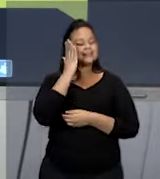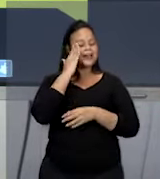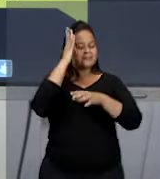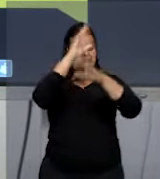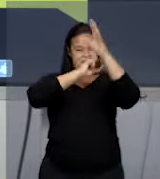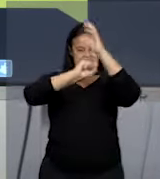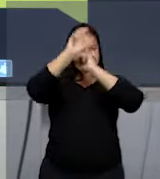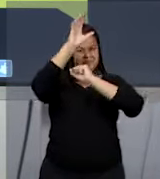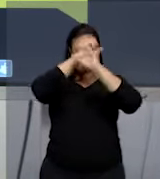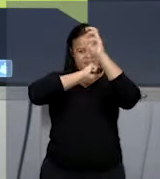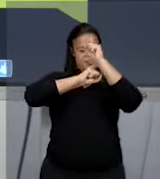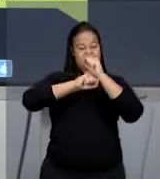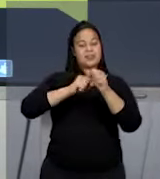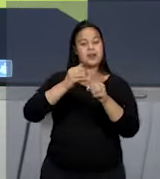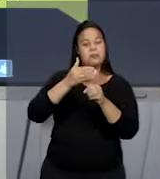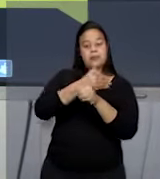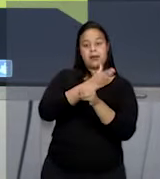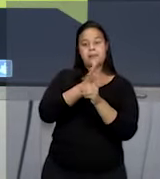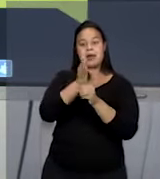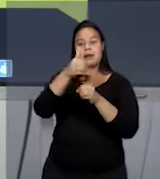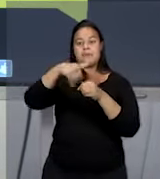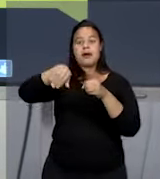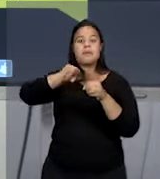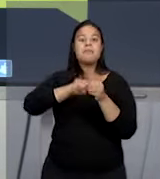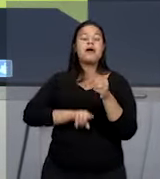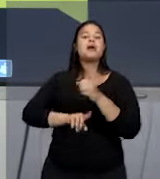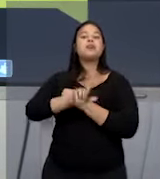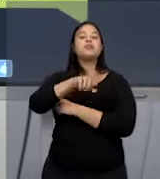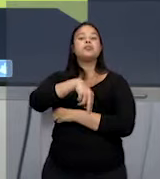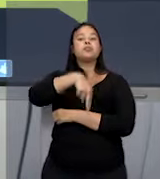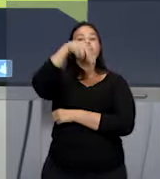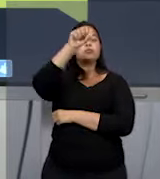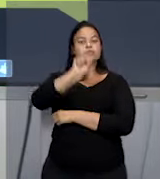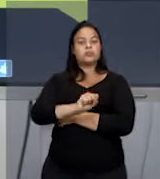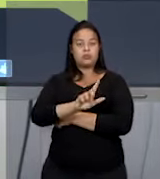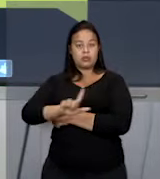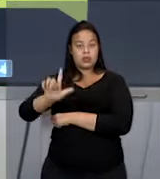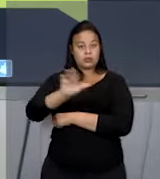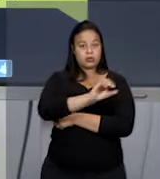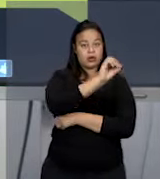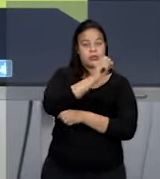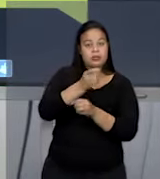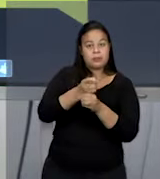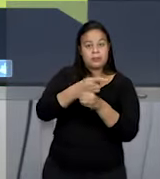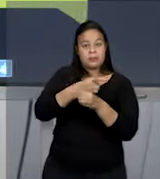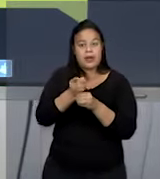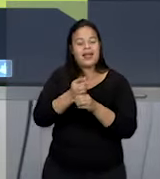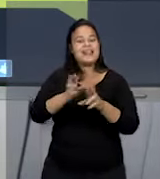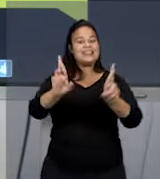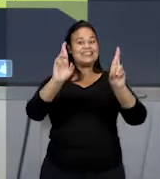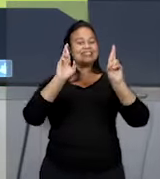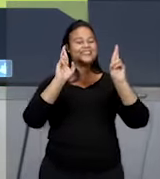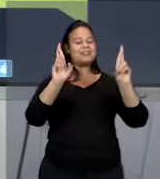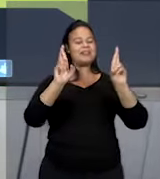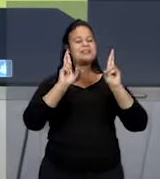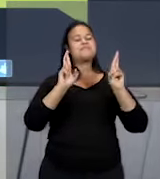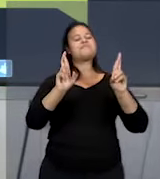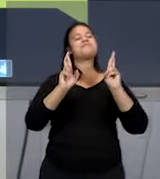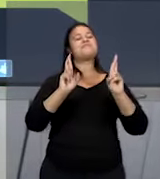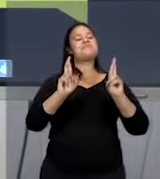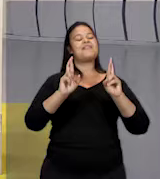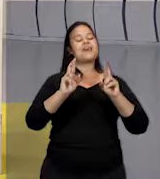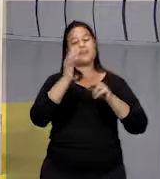aprendeu sobre as direções norte, sul, leste, oeste, que são os pontos cardeais, eu espero que você faça com